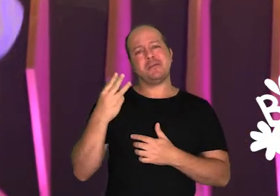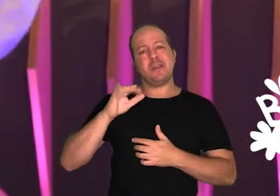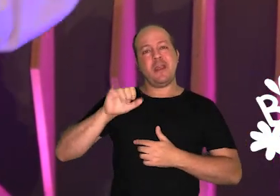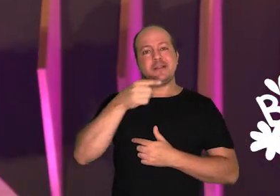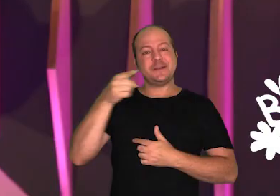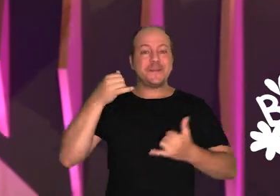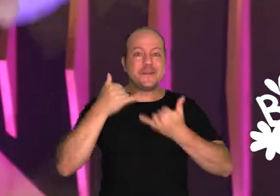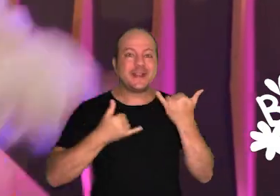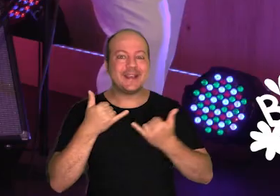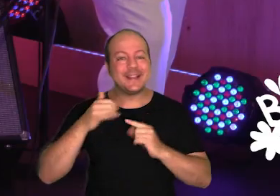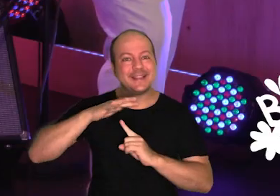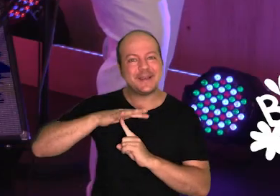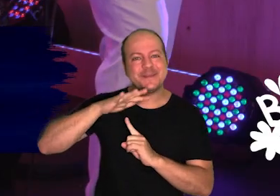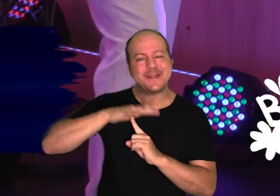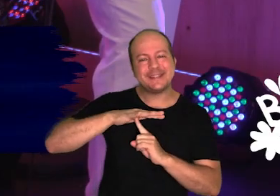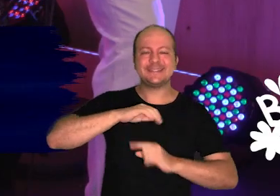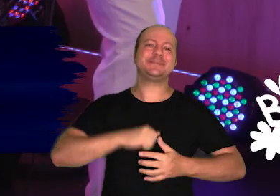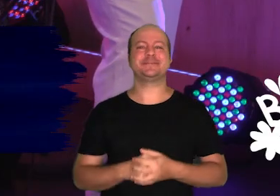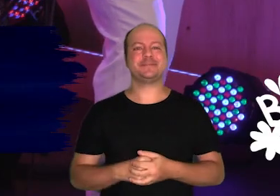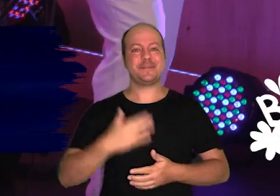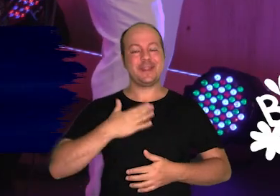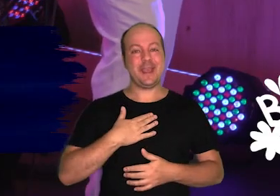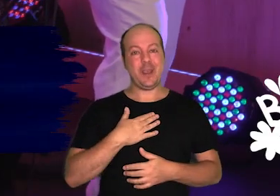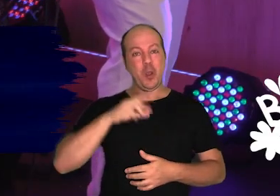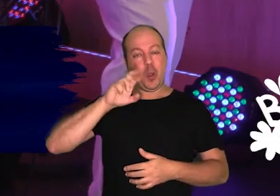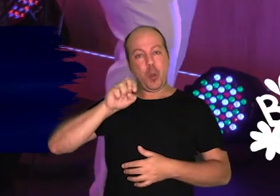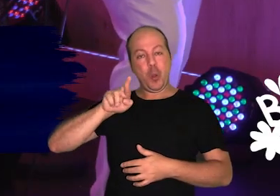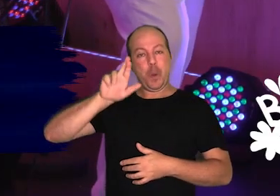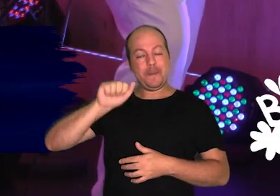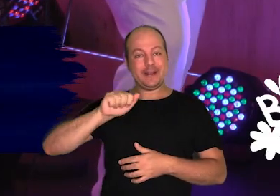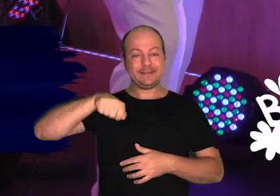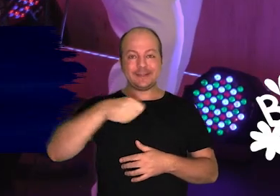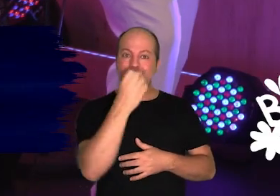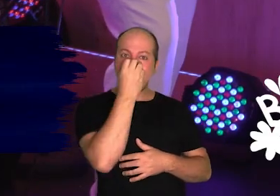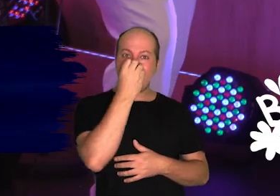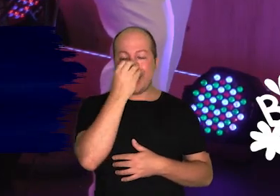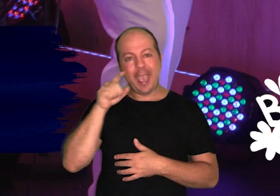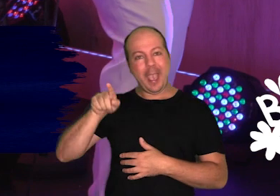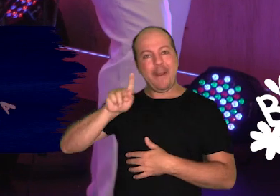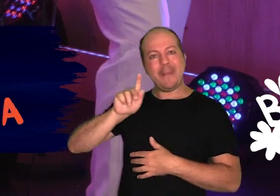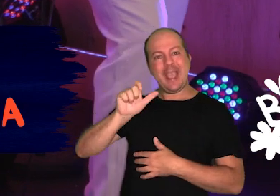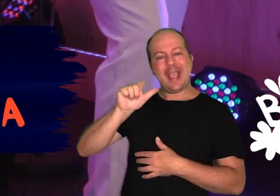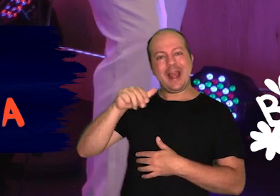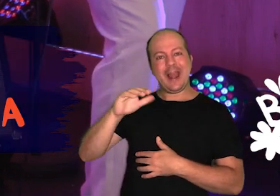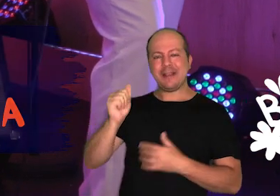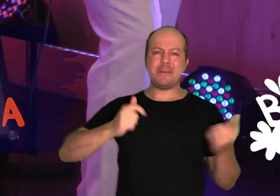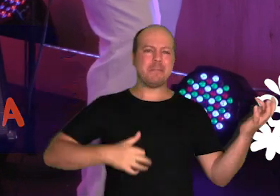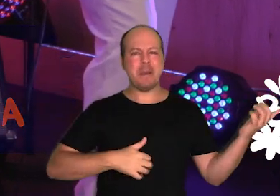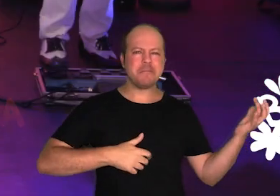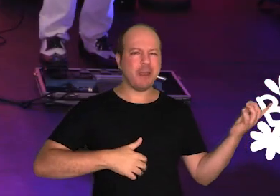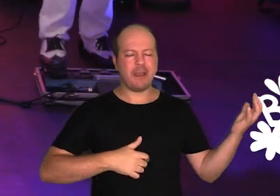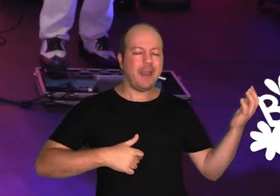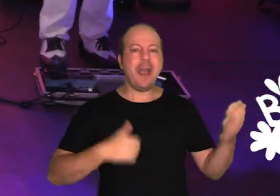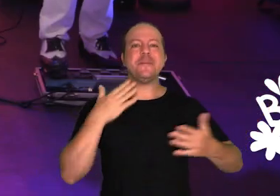edição do Brincando na Praça. Eu sou a Palhaça Rubra e este é o Pelanca. E nós tivemos o